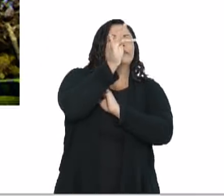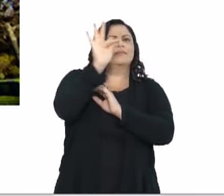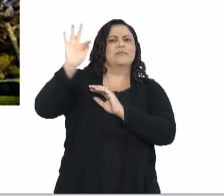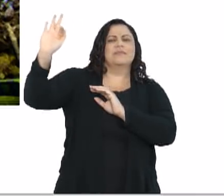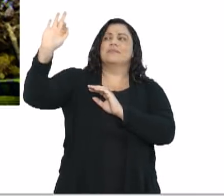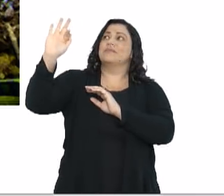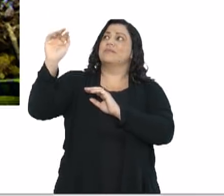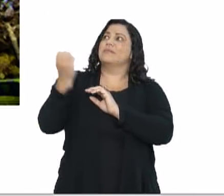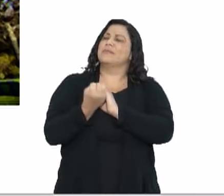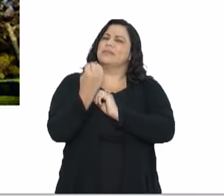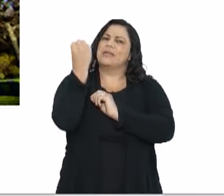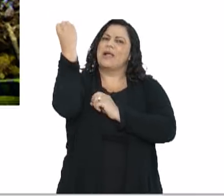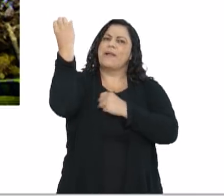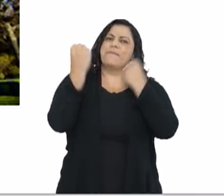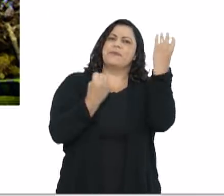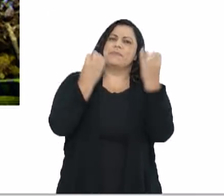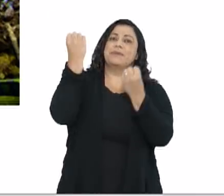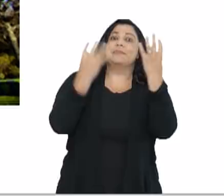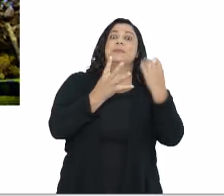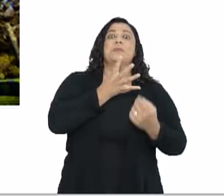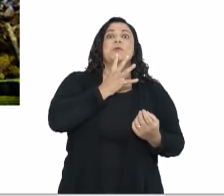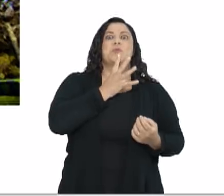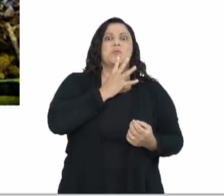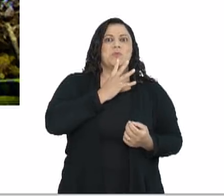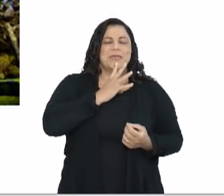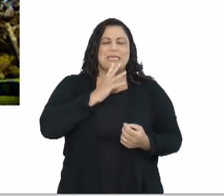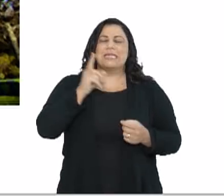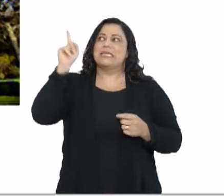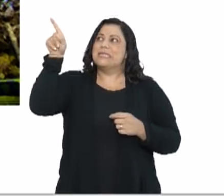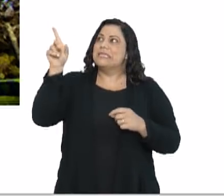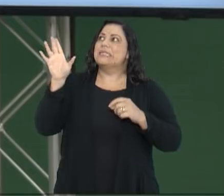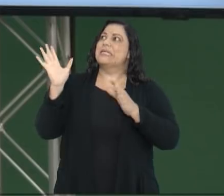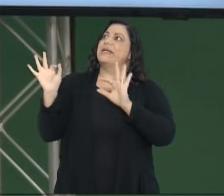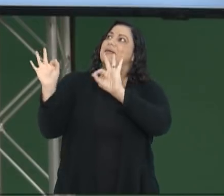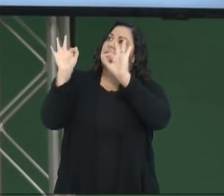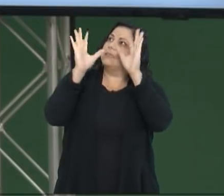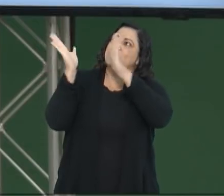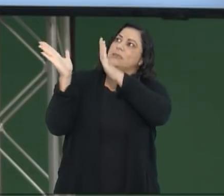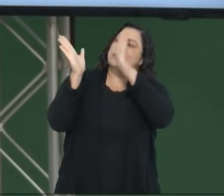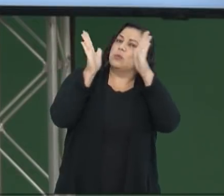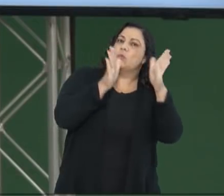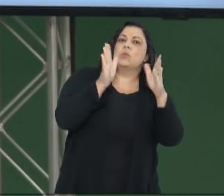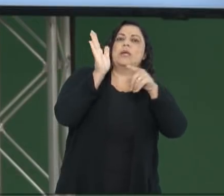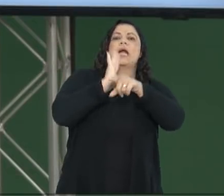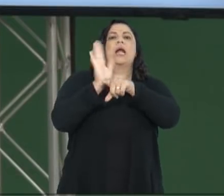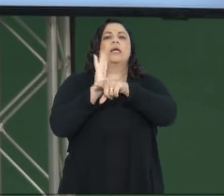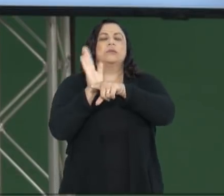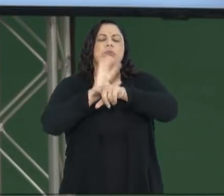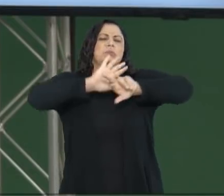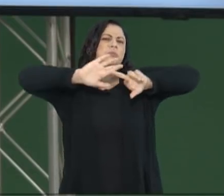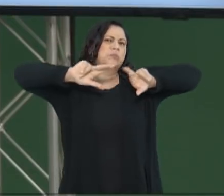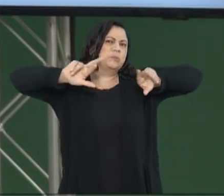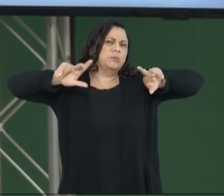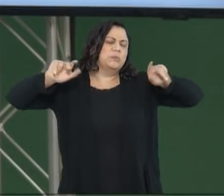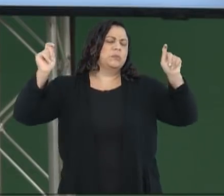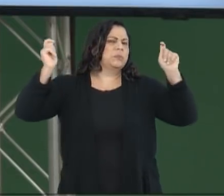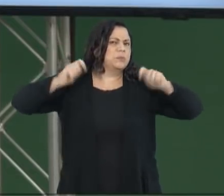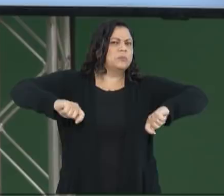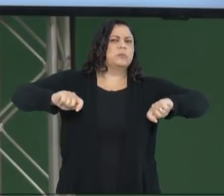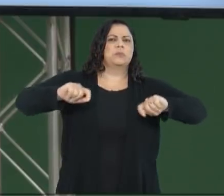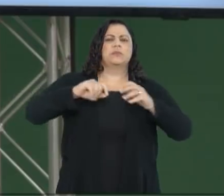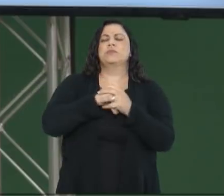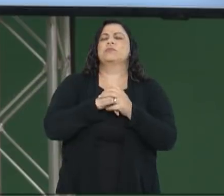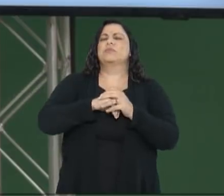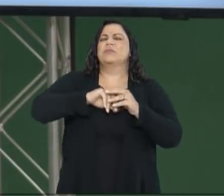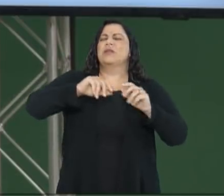Muitas pessoas viajam para lá para conhecer essas paisagens. Em muitos filmes, em muitos